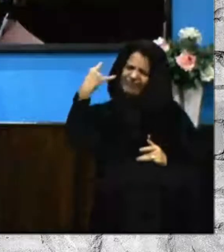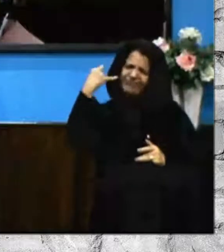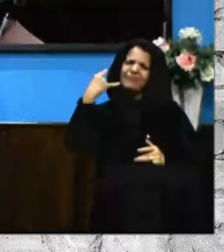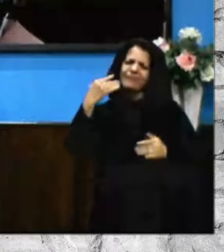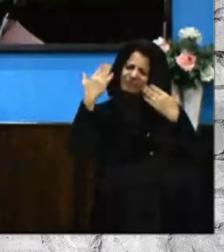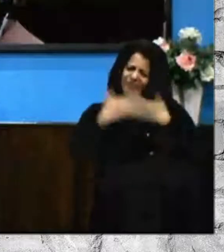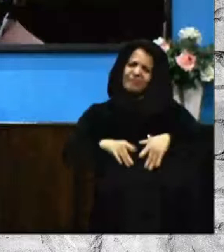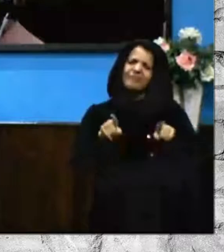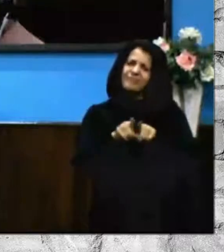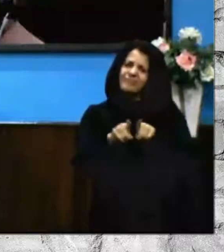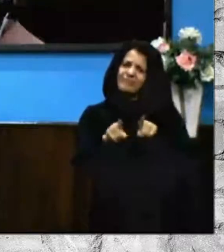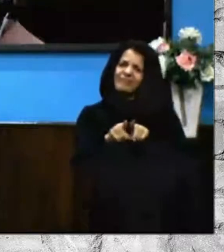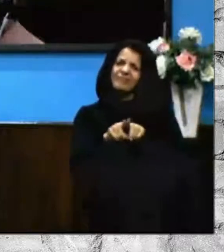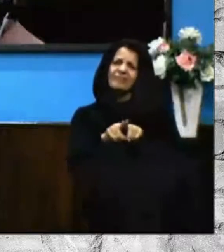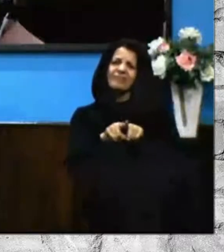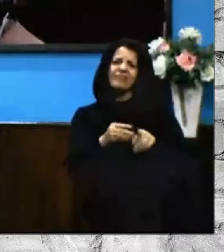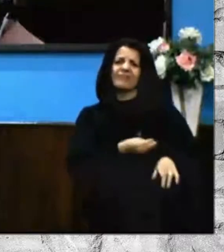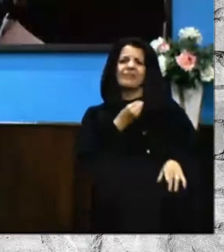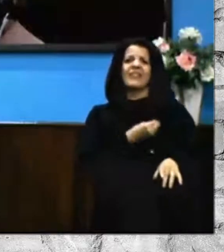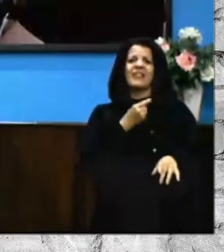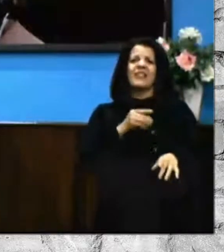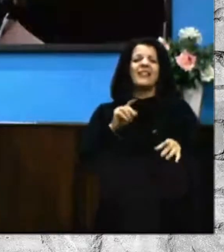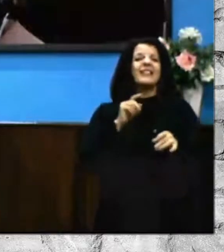enfrentaremos provações. Nesta vida não há